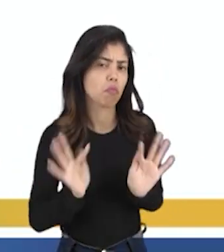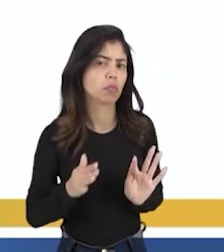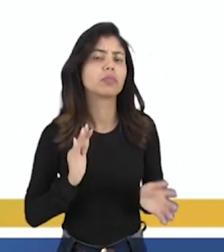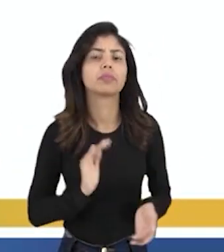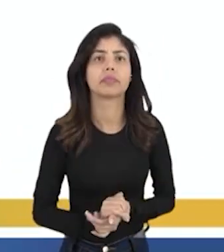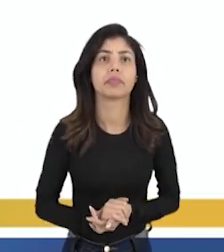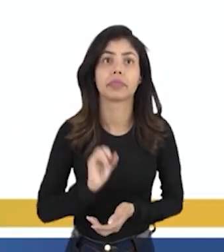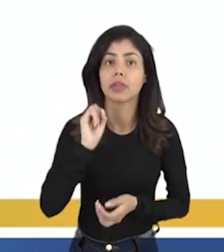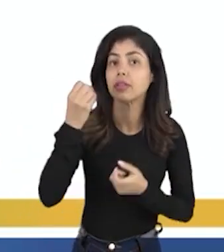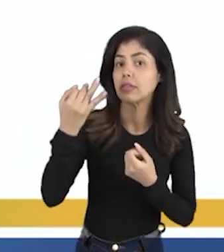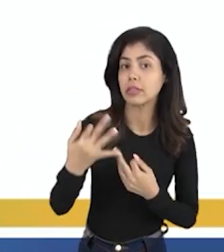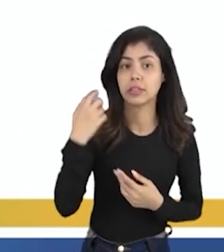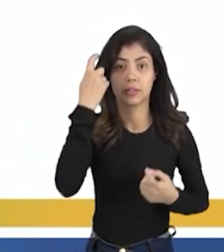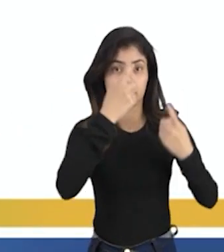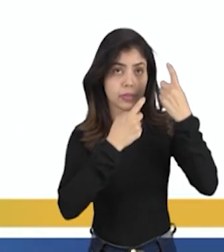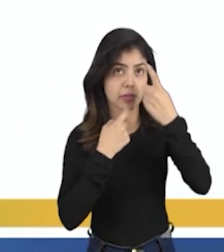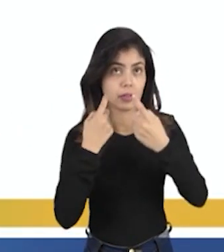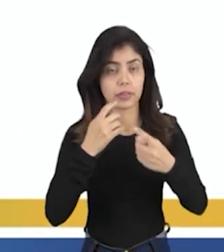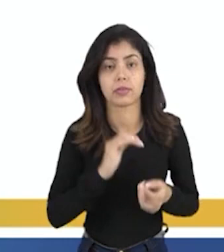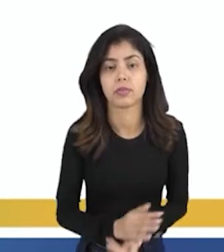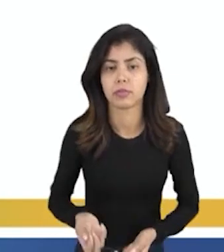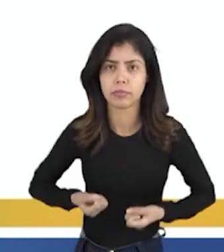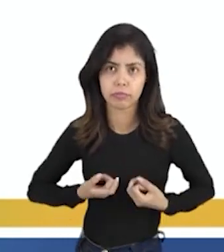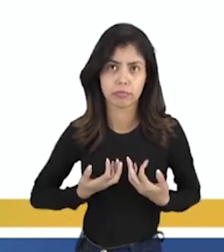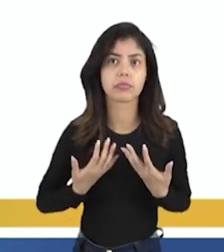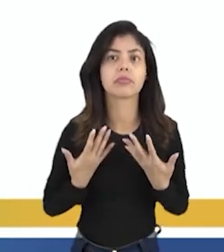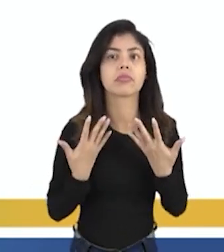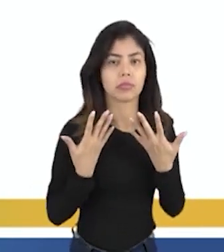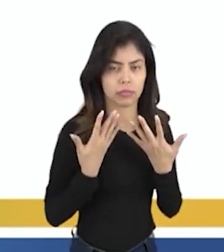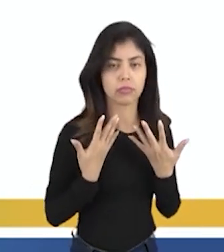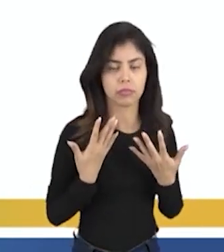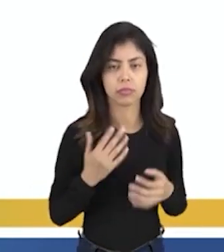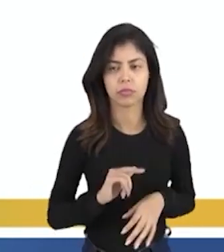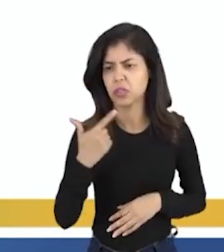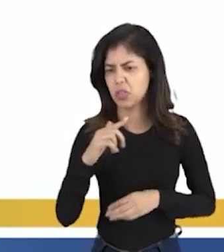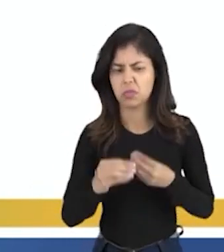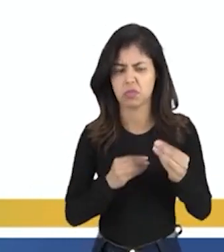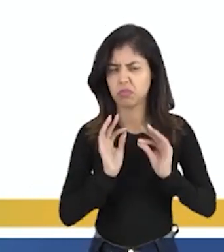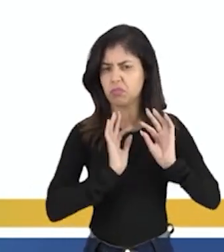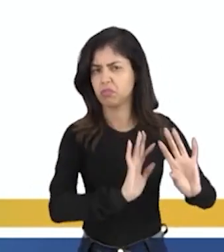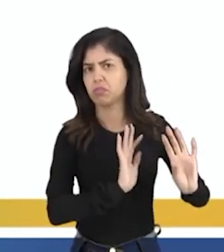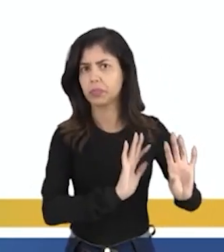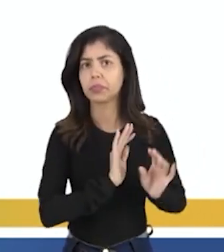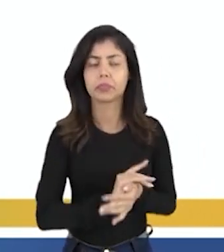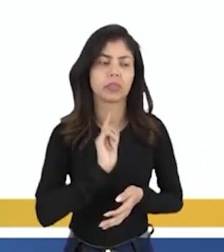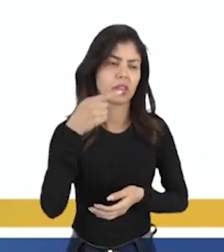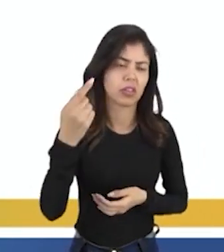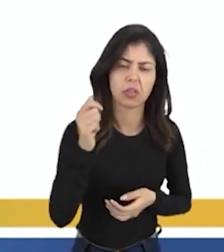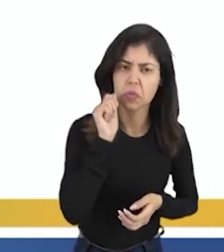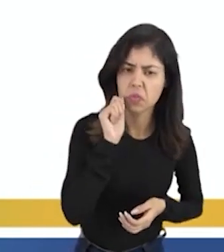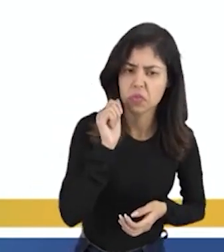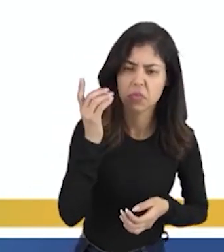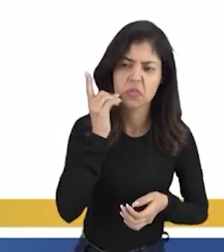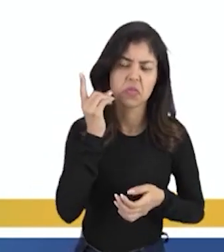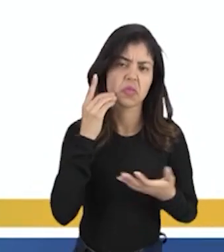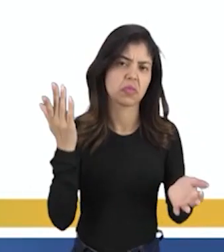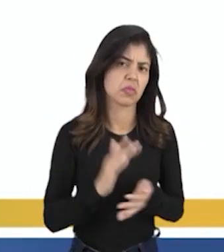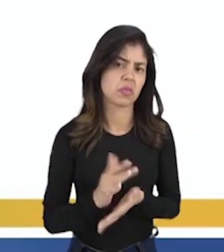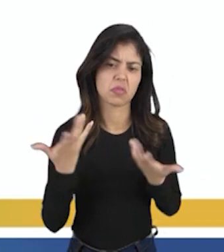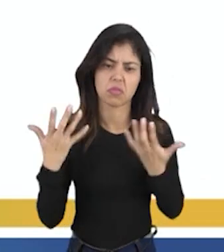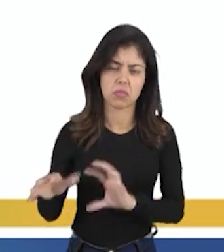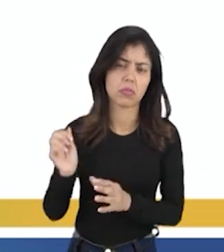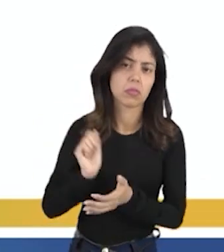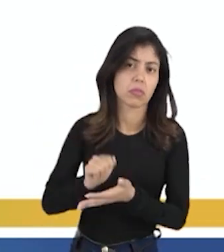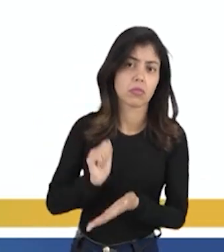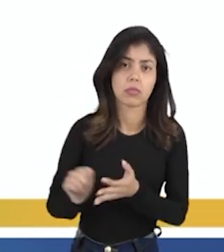hoje. Ou seja, ele está expressando os seus sentimentos e colocando ali que não dá. Naquele dia, hoje não dá, ele não